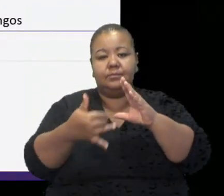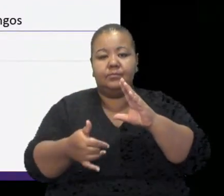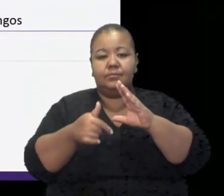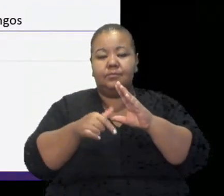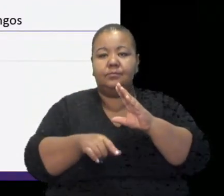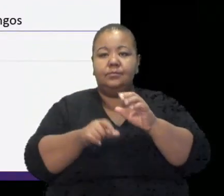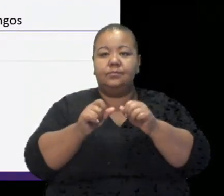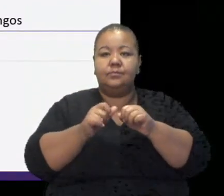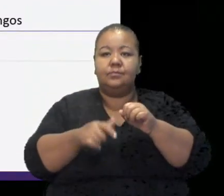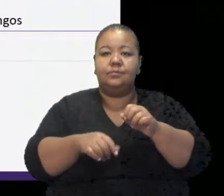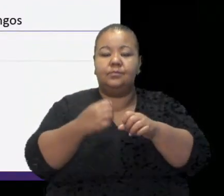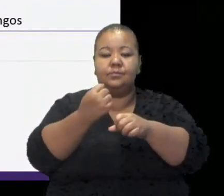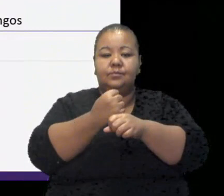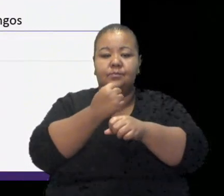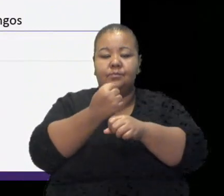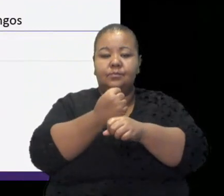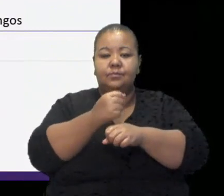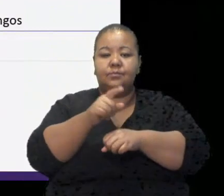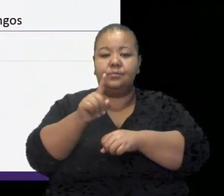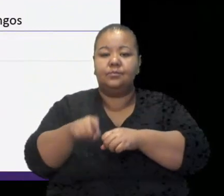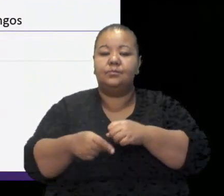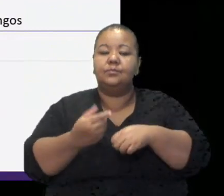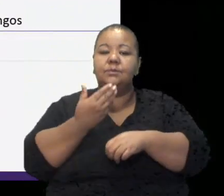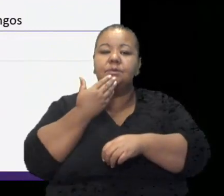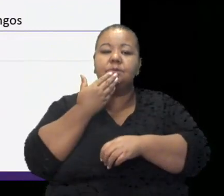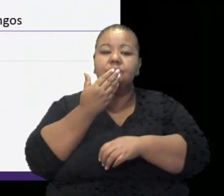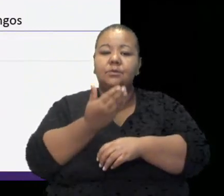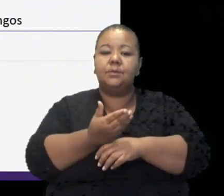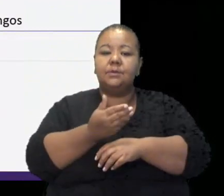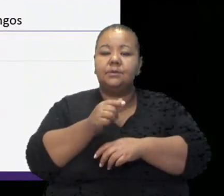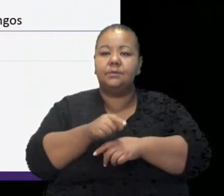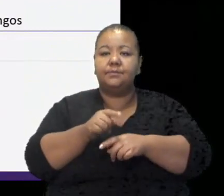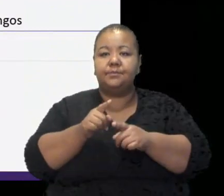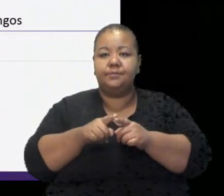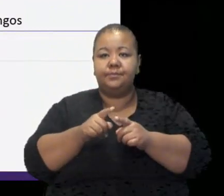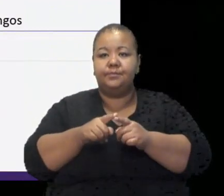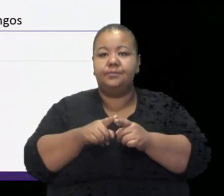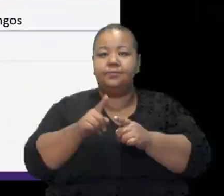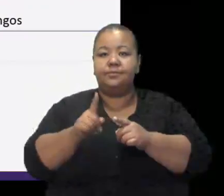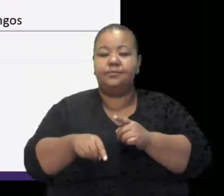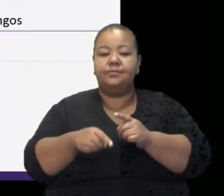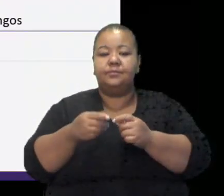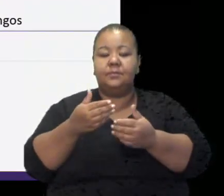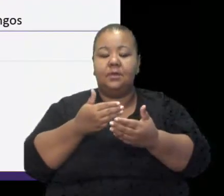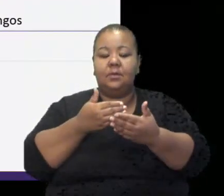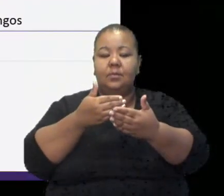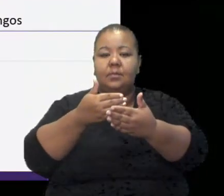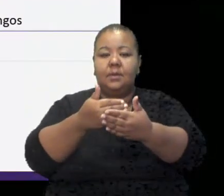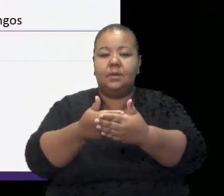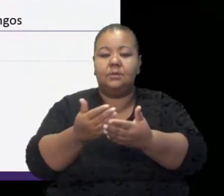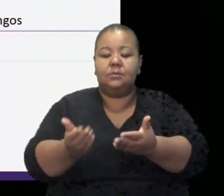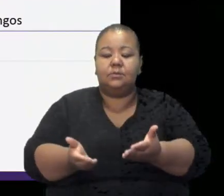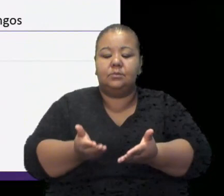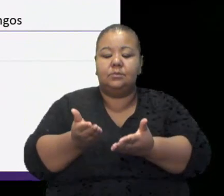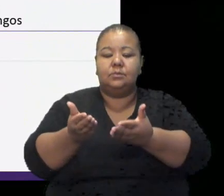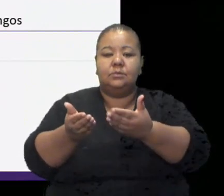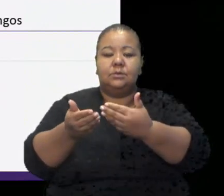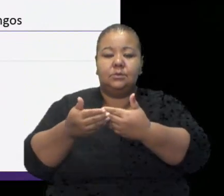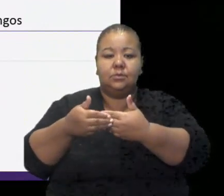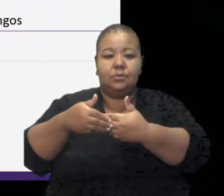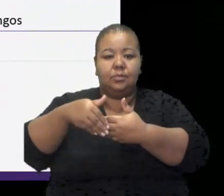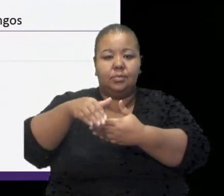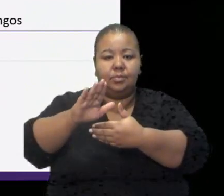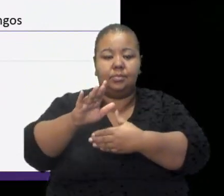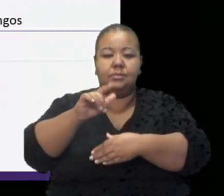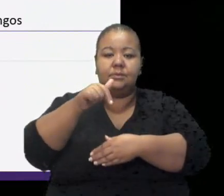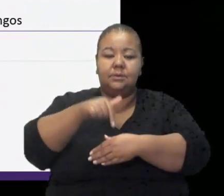ele envolve produzir sob encomenda, né, e um prazo de atendimento alto. Aqui também a gente